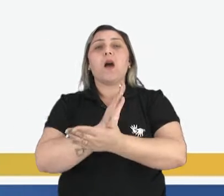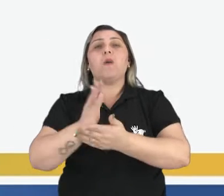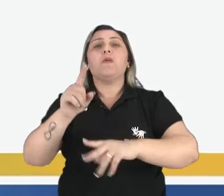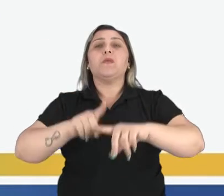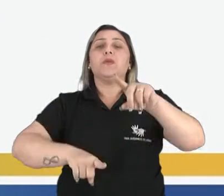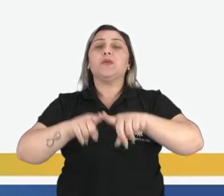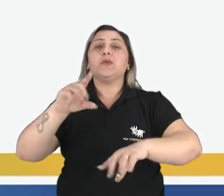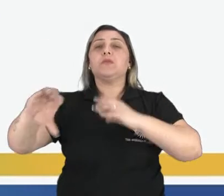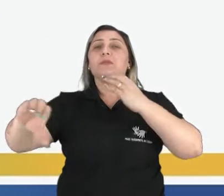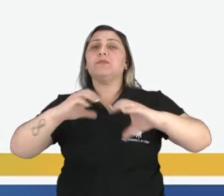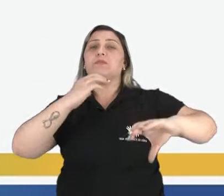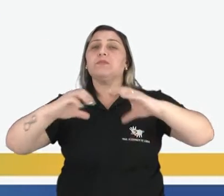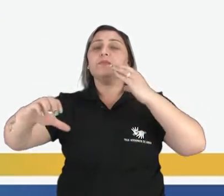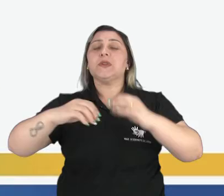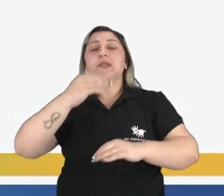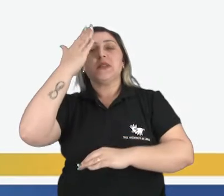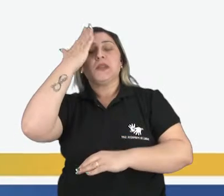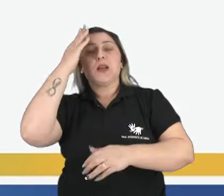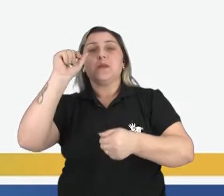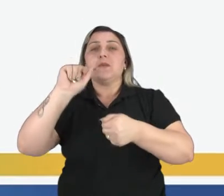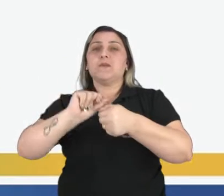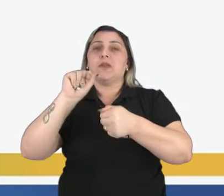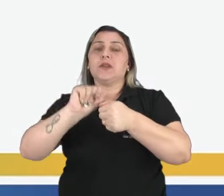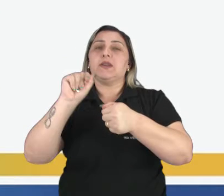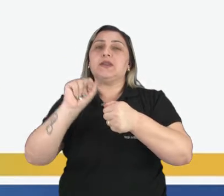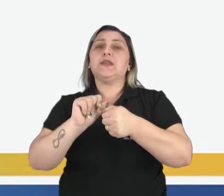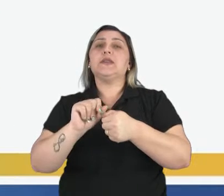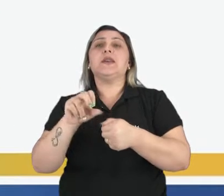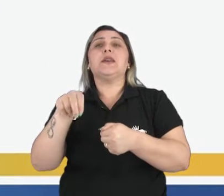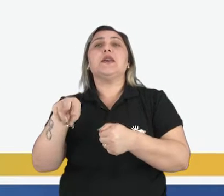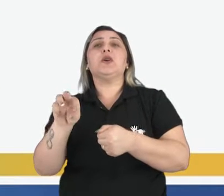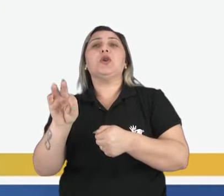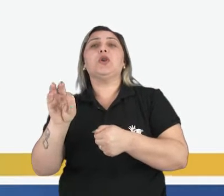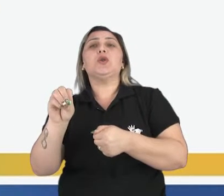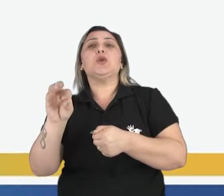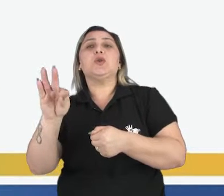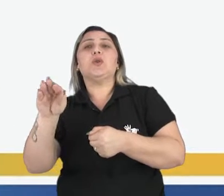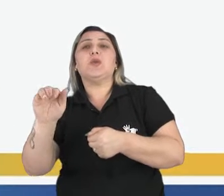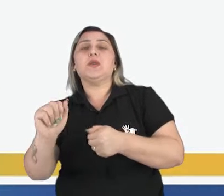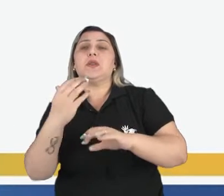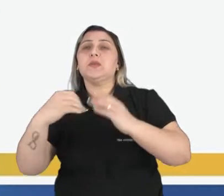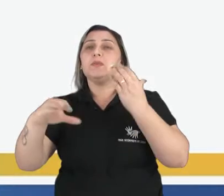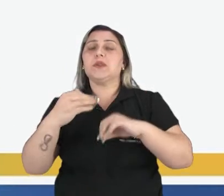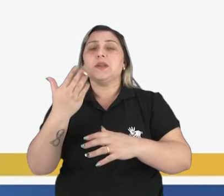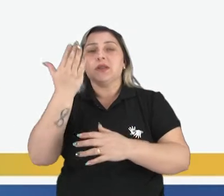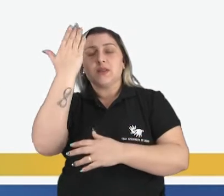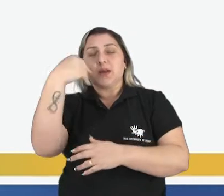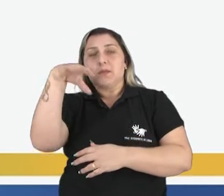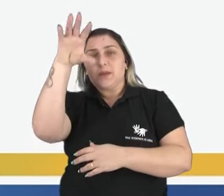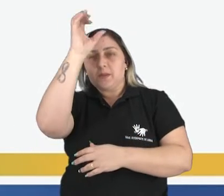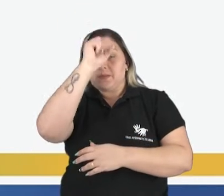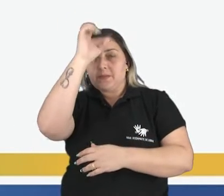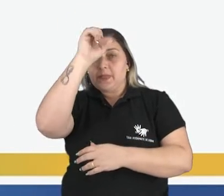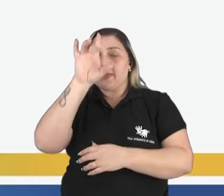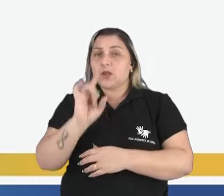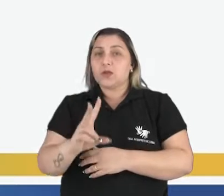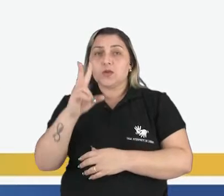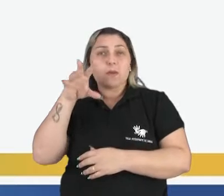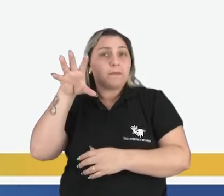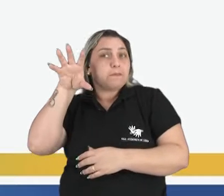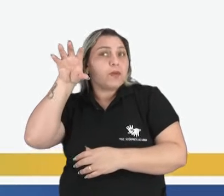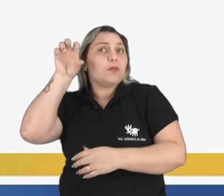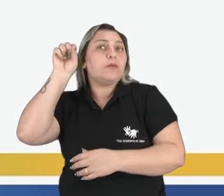de instrumento musical, sabe fazer a posição das notas, sabe aprender as notas apenas